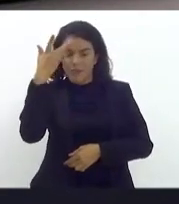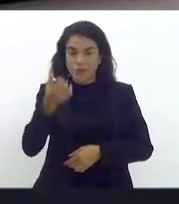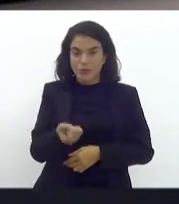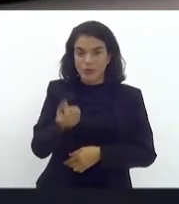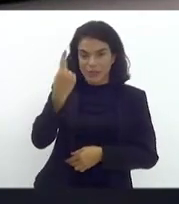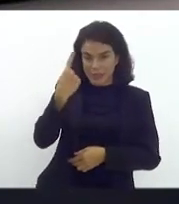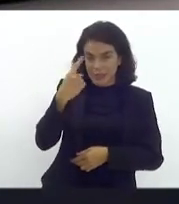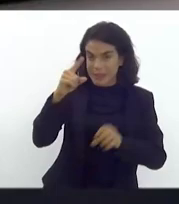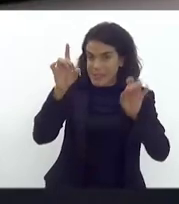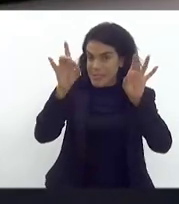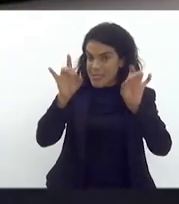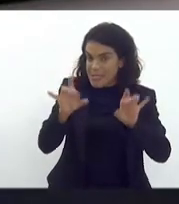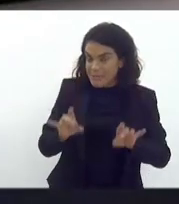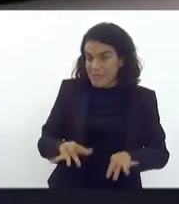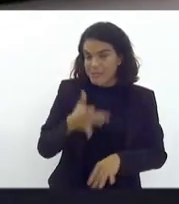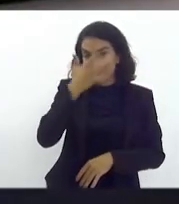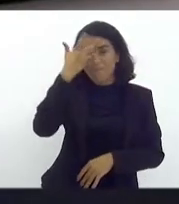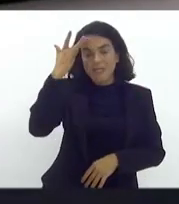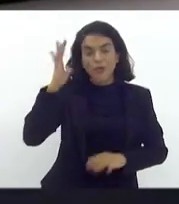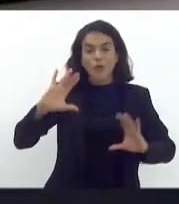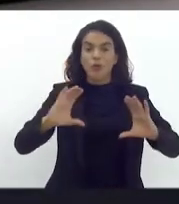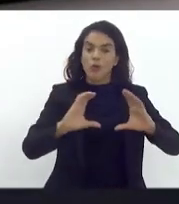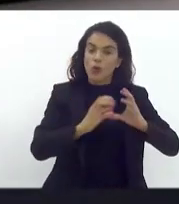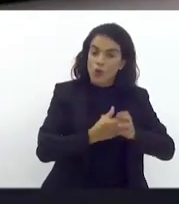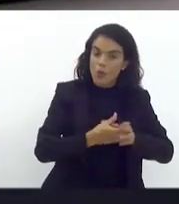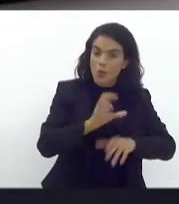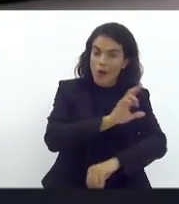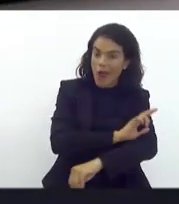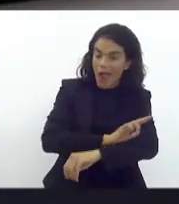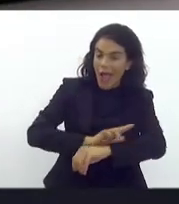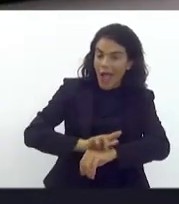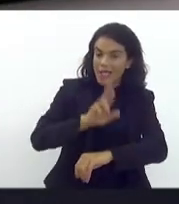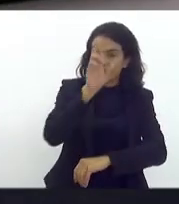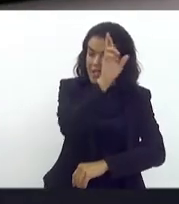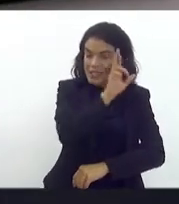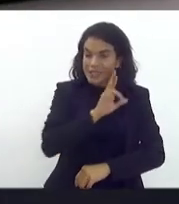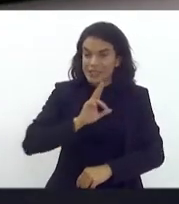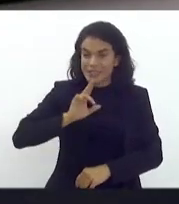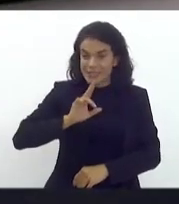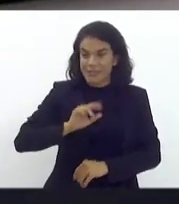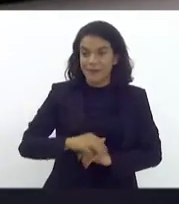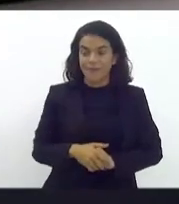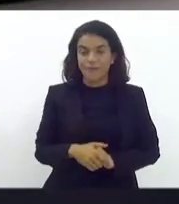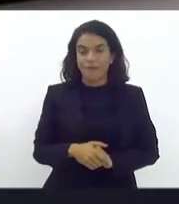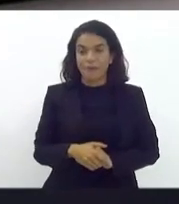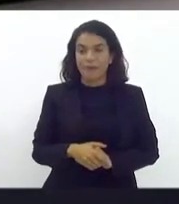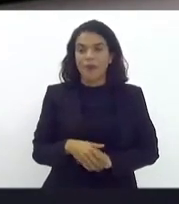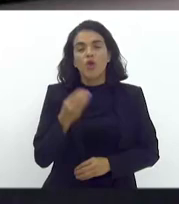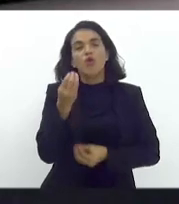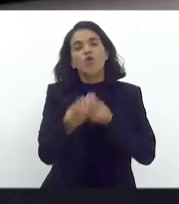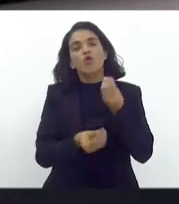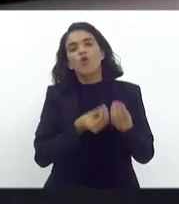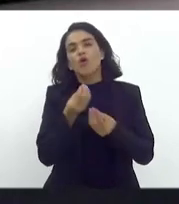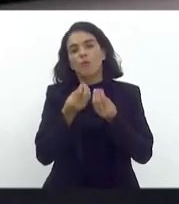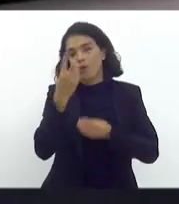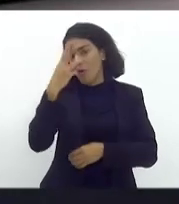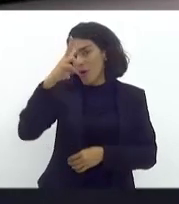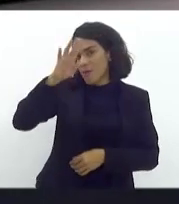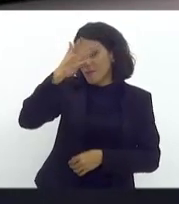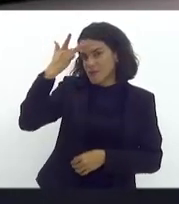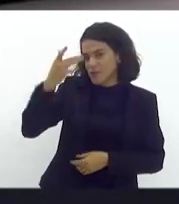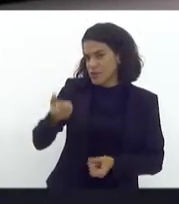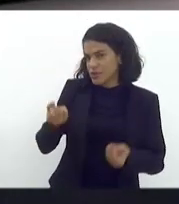em especial pessoas de outros grupos de outras raças eu acho como eu reconheço muito bem pessoas